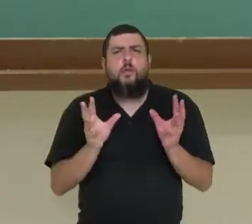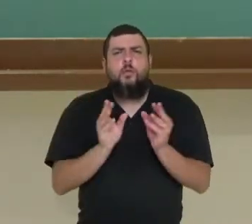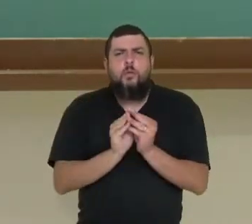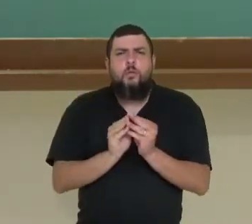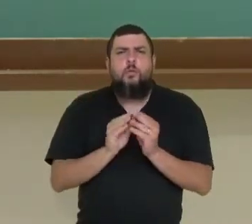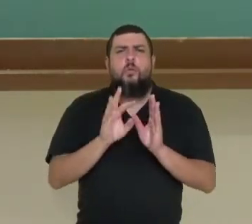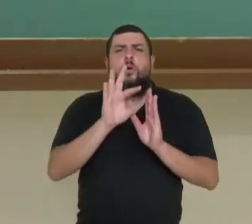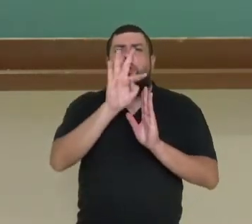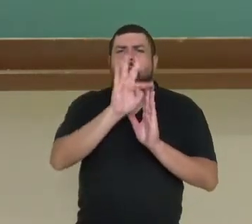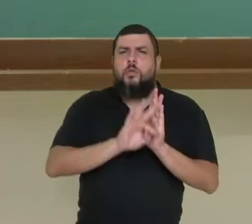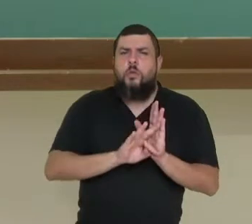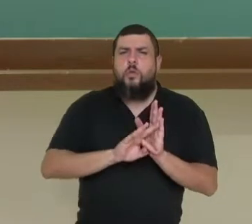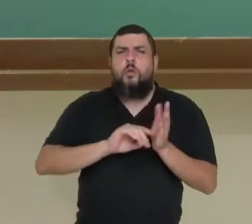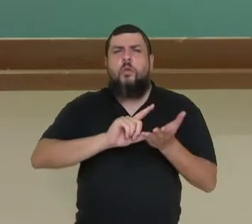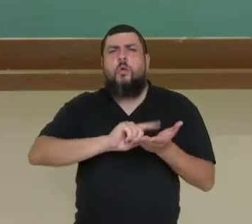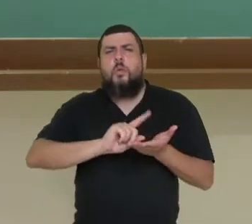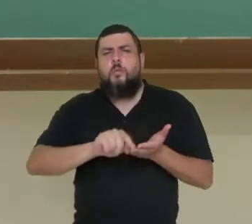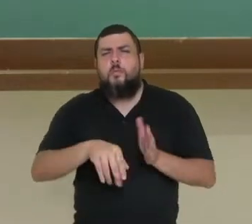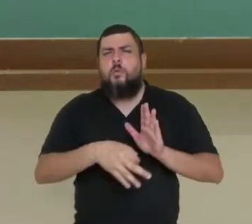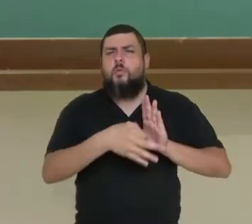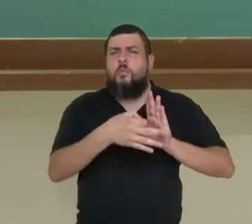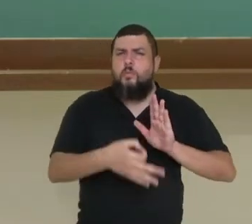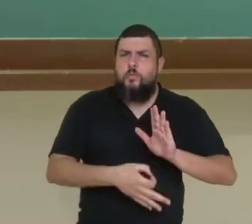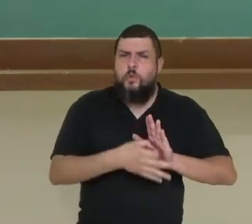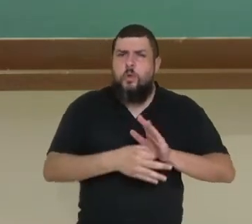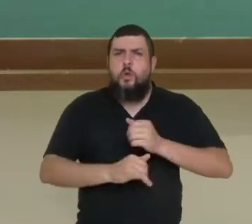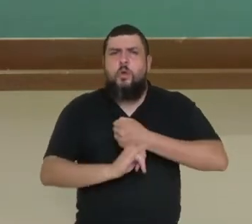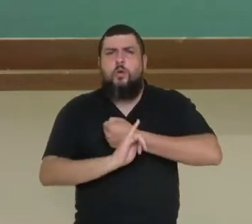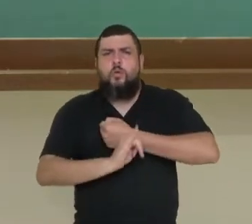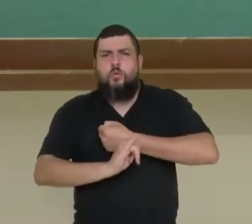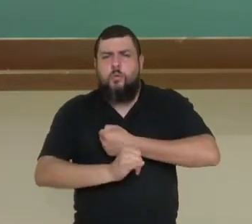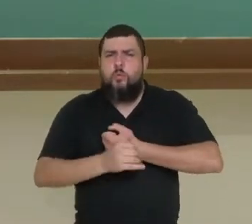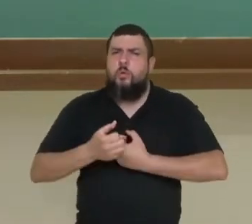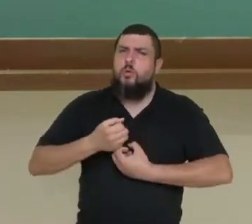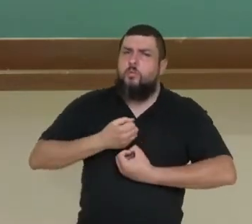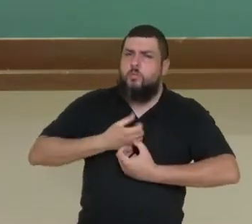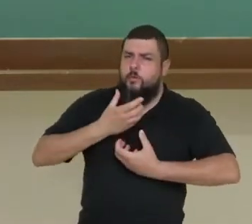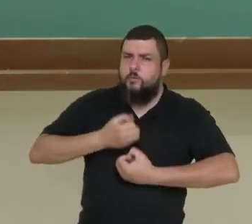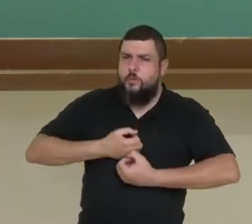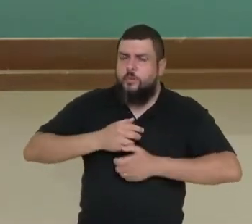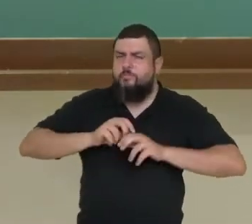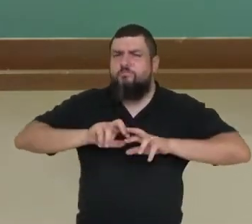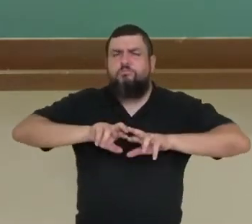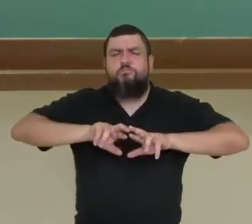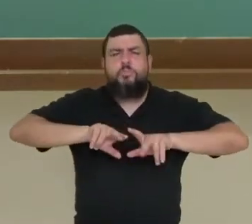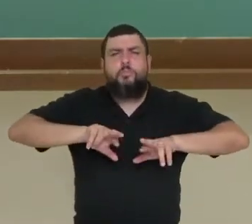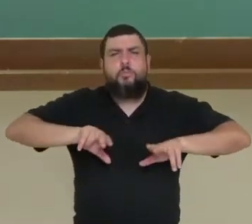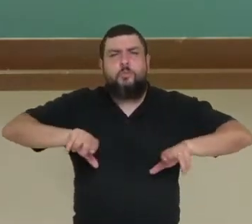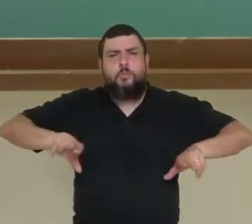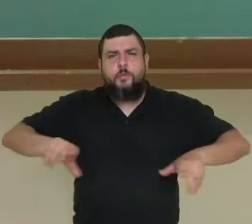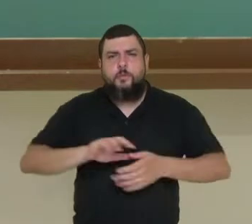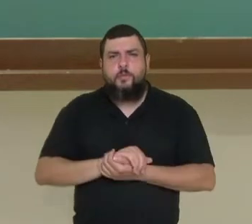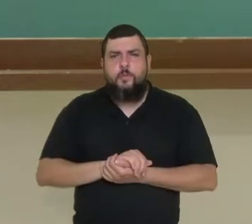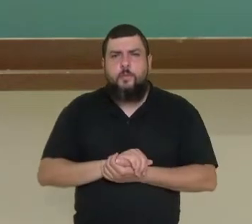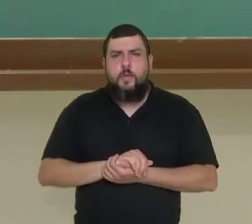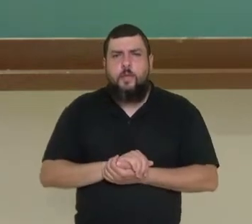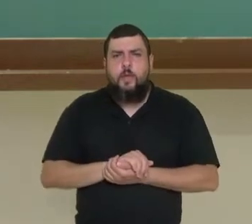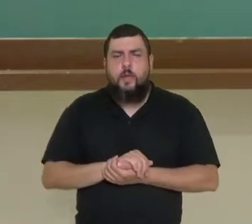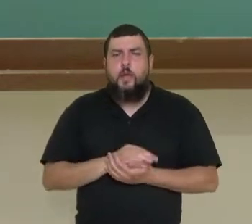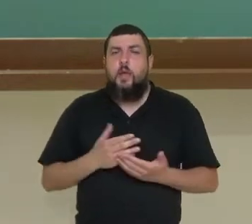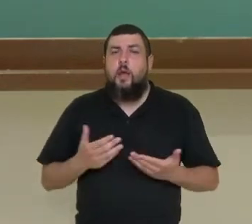dissertativo-argumentativo, contos, crônicas, poesias. Então, nesse momento, estamos tratando aqui com